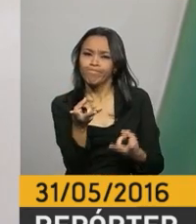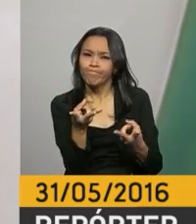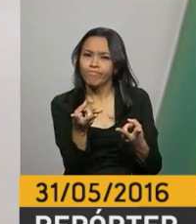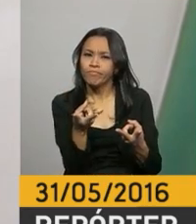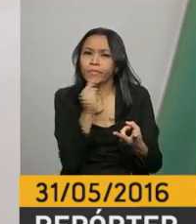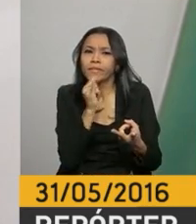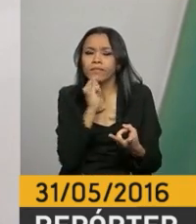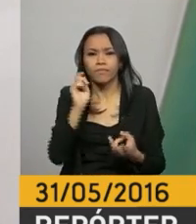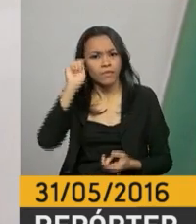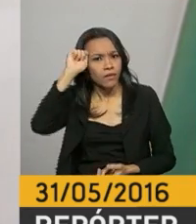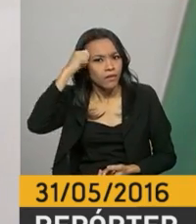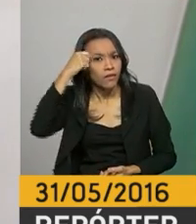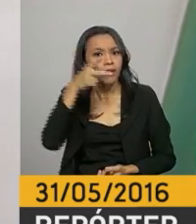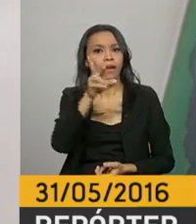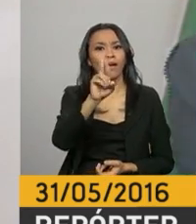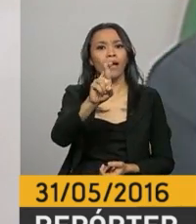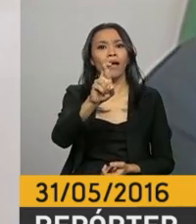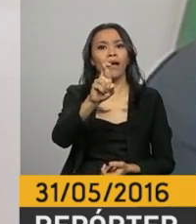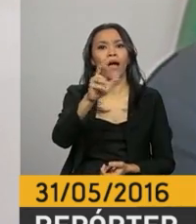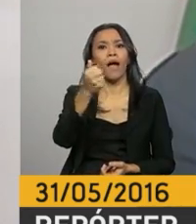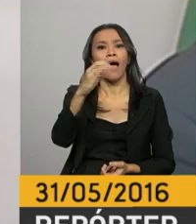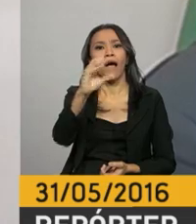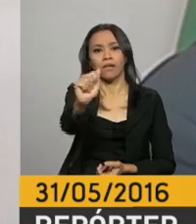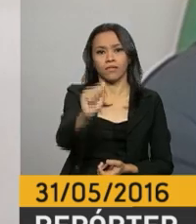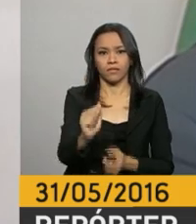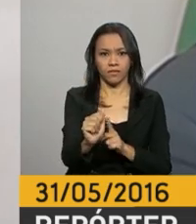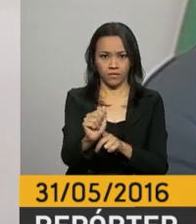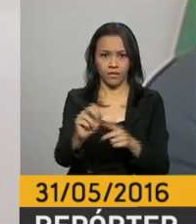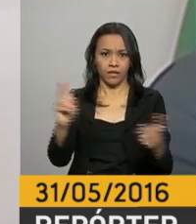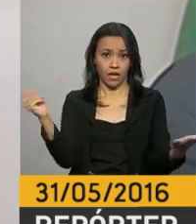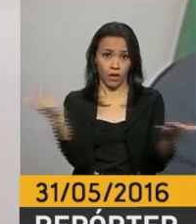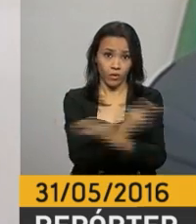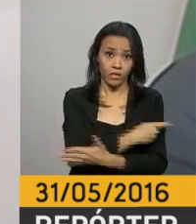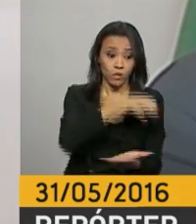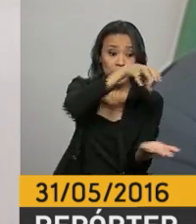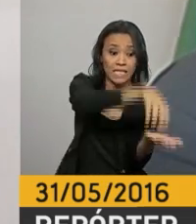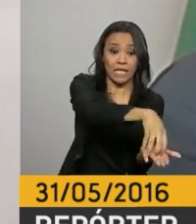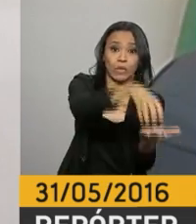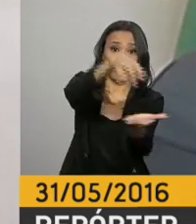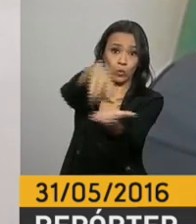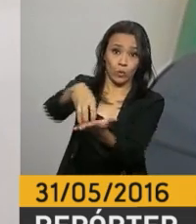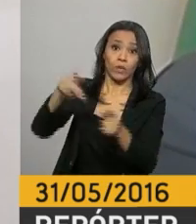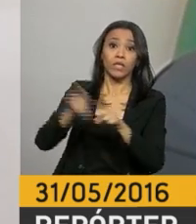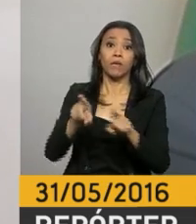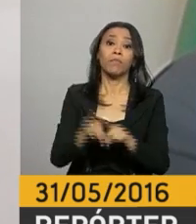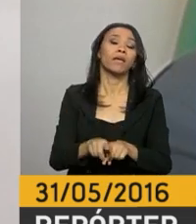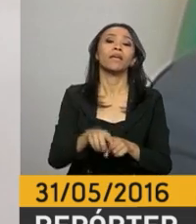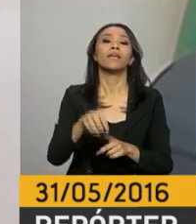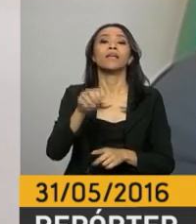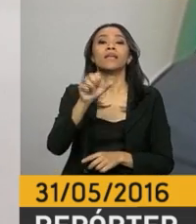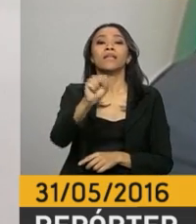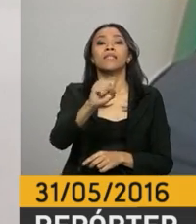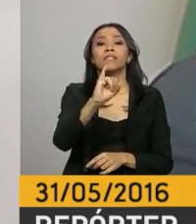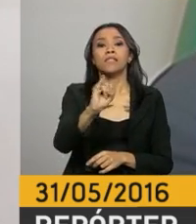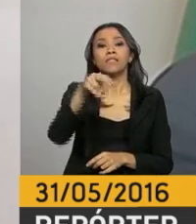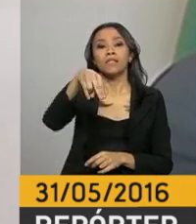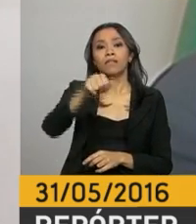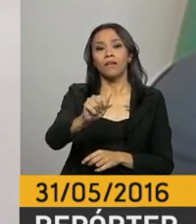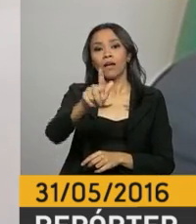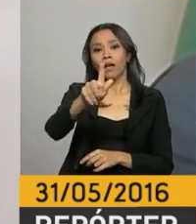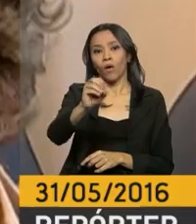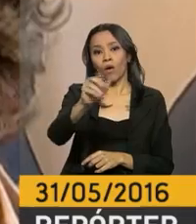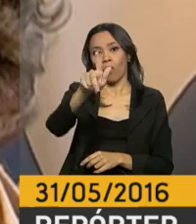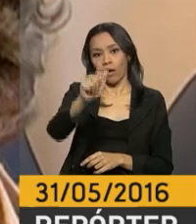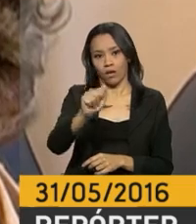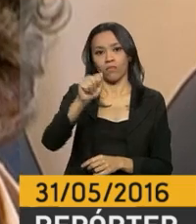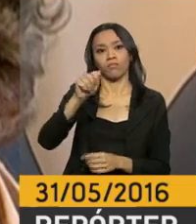racial contra o Centro de Tradições Nordestinas e contra sinagogas. Bastou que criássemos uma delegacia de apuração